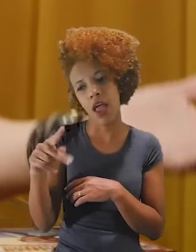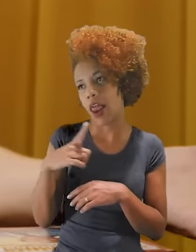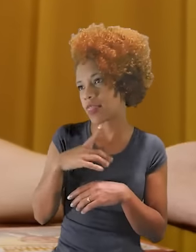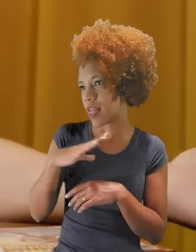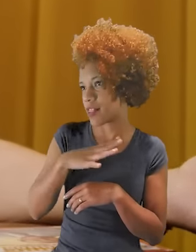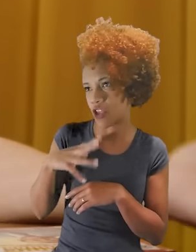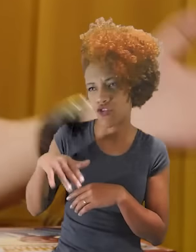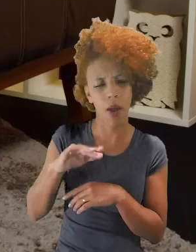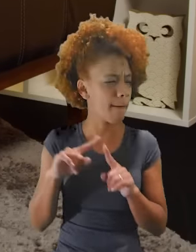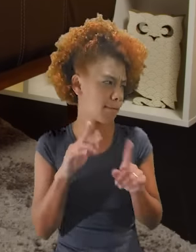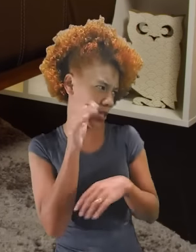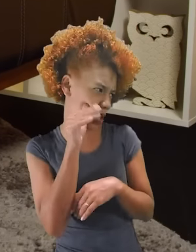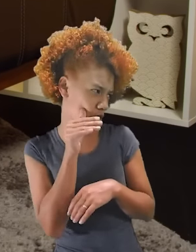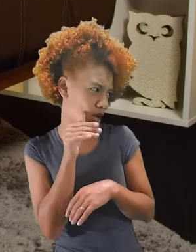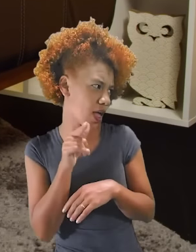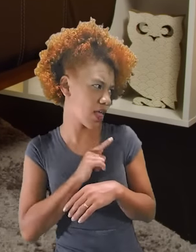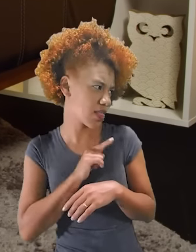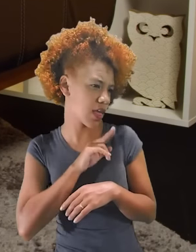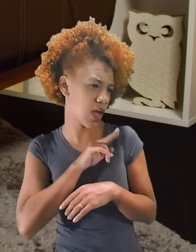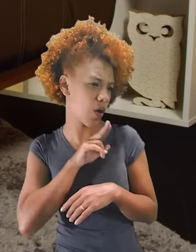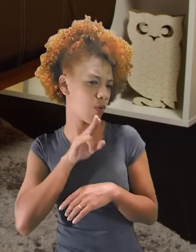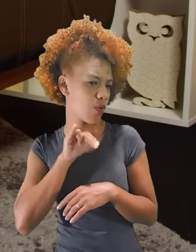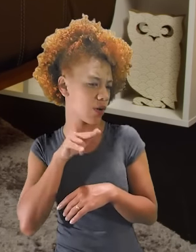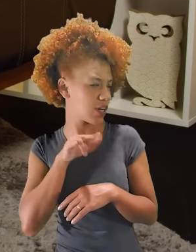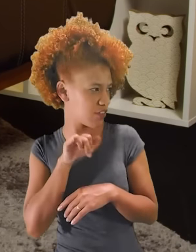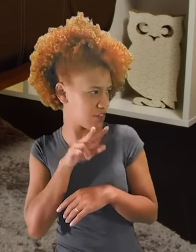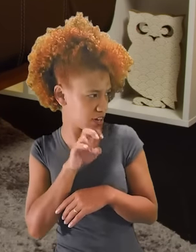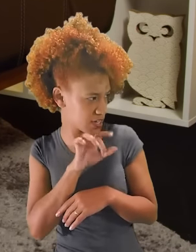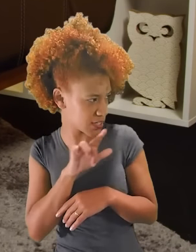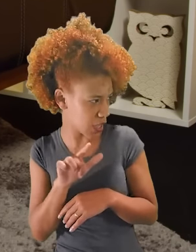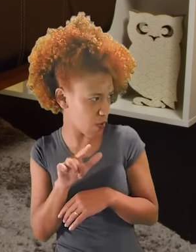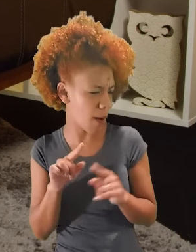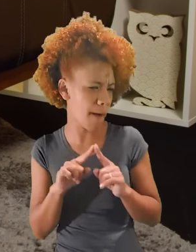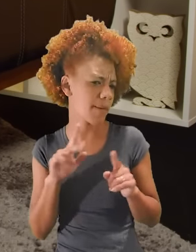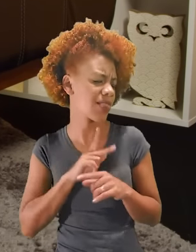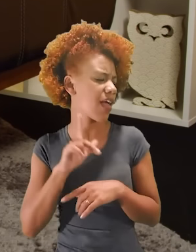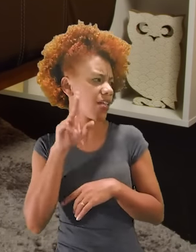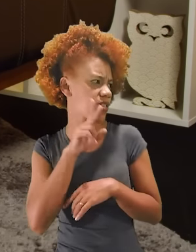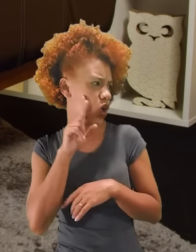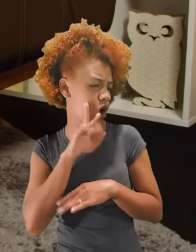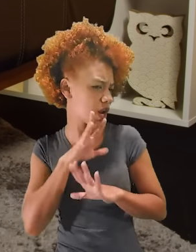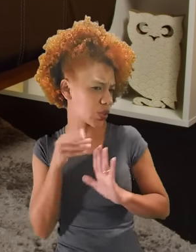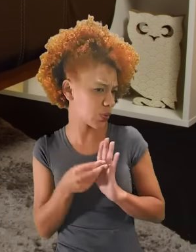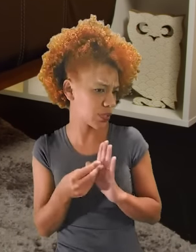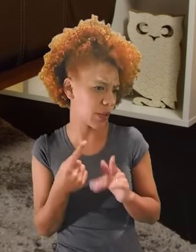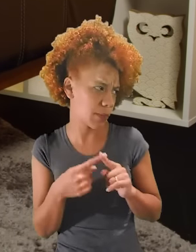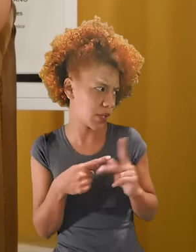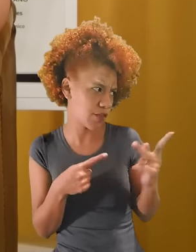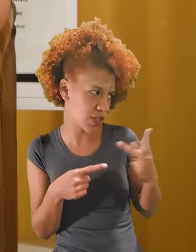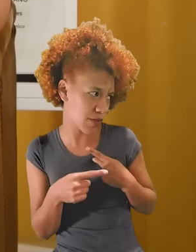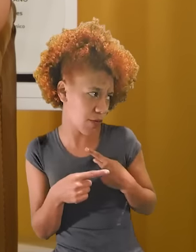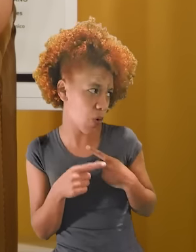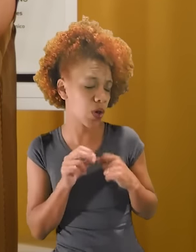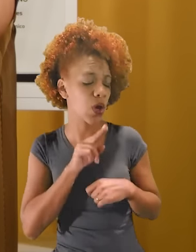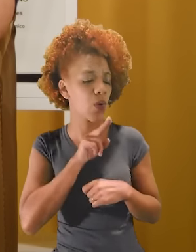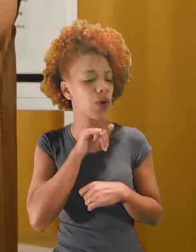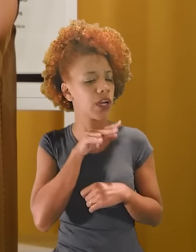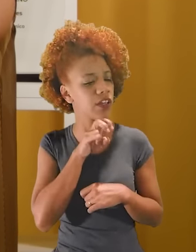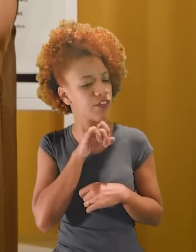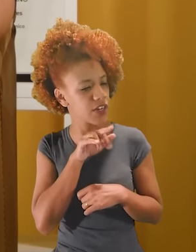eles têm a cidade inteira deles. Mas é muito curioso que do lado tem uma Universal. Então, essa tá história toda. Mas essa história toda. Sim. Porque você tá me contando. Sim. Que